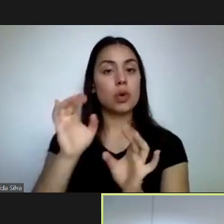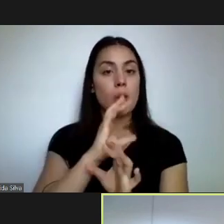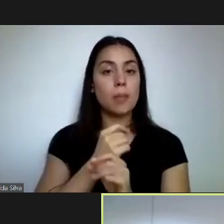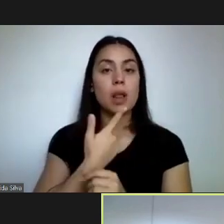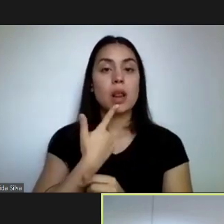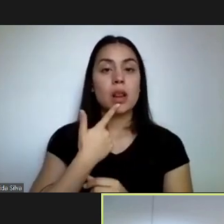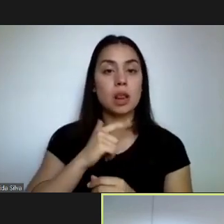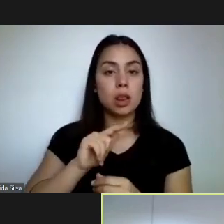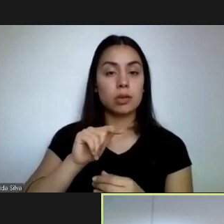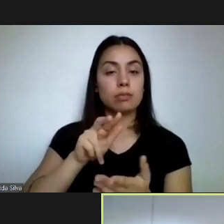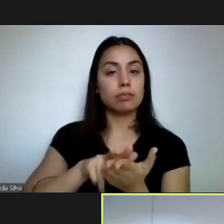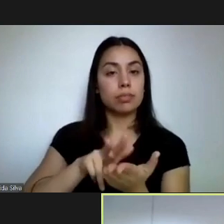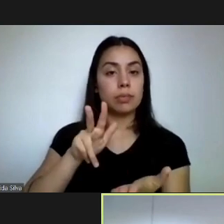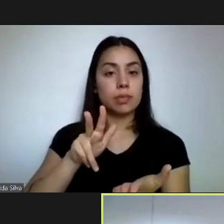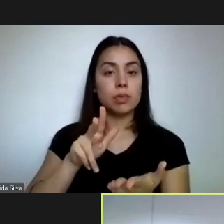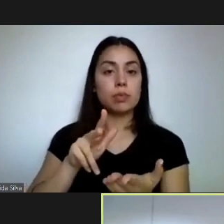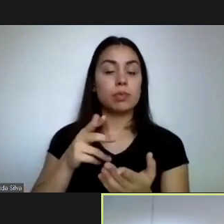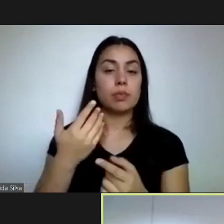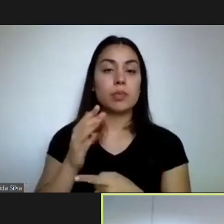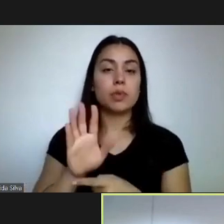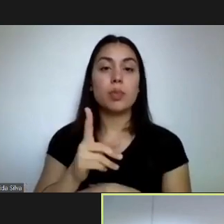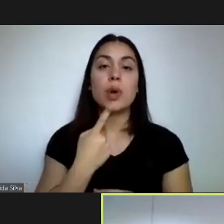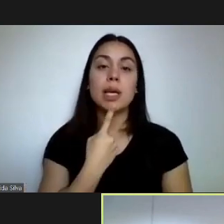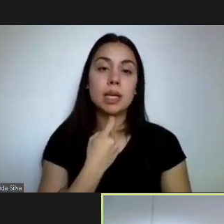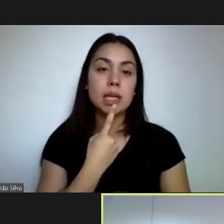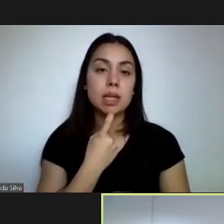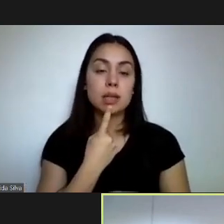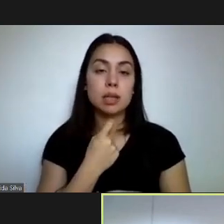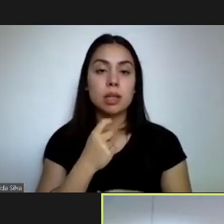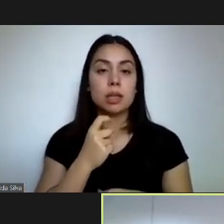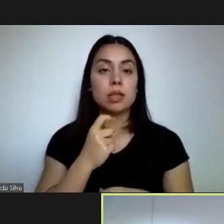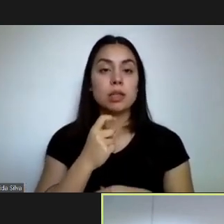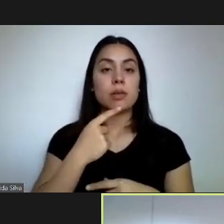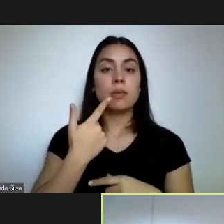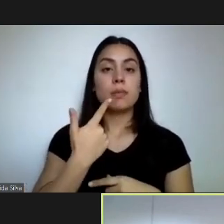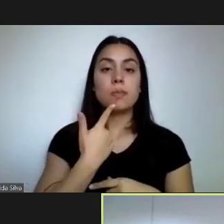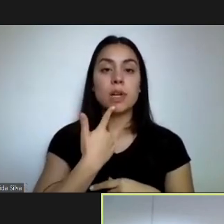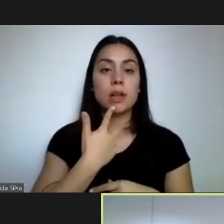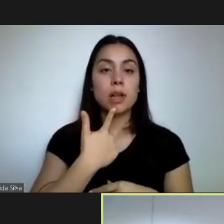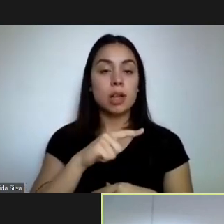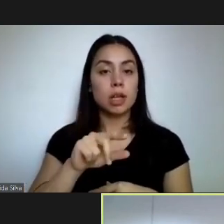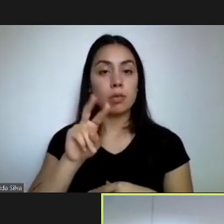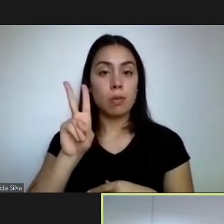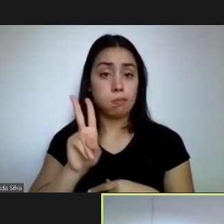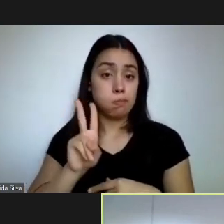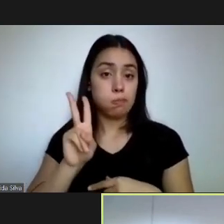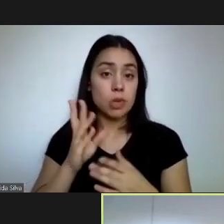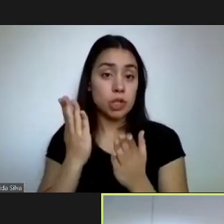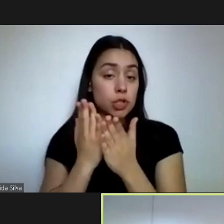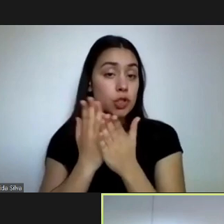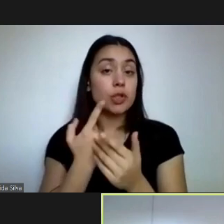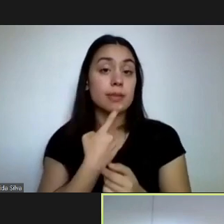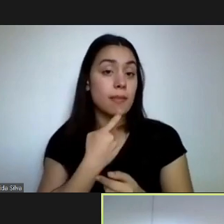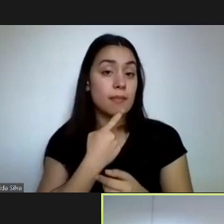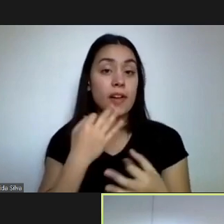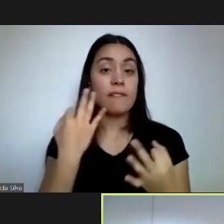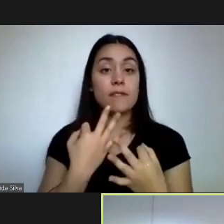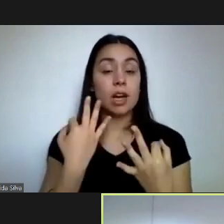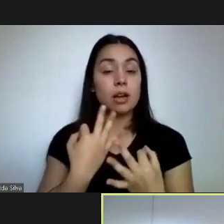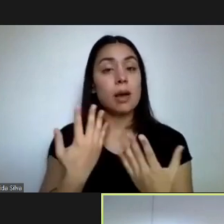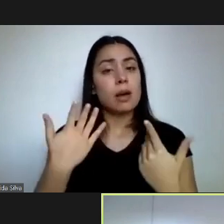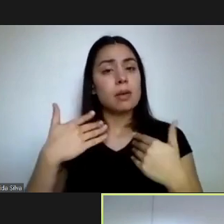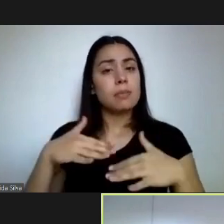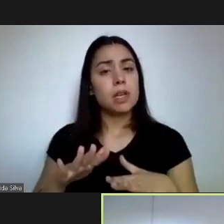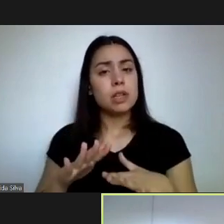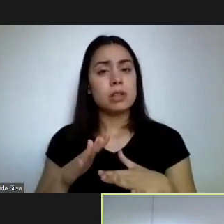falar inglês, e a segunda língua que é frequentada na escola é o inglês, mas se calhar nós temos mais falantes de